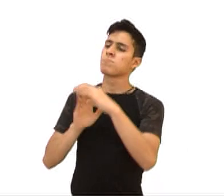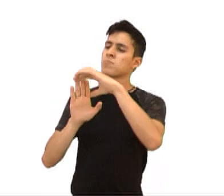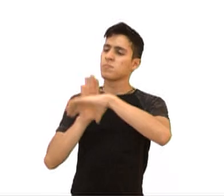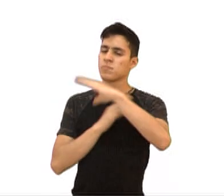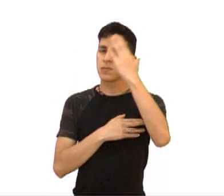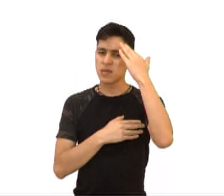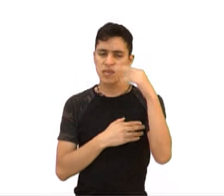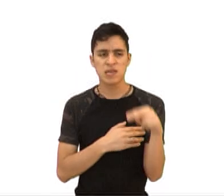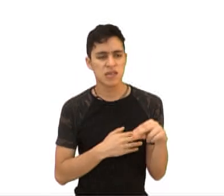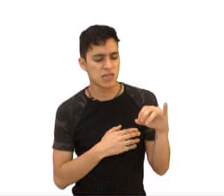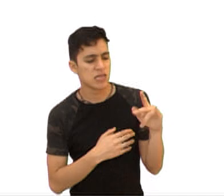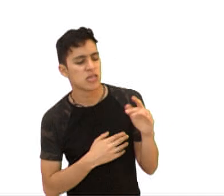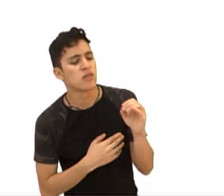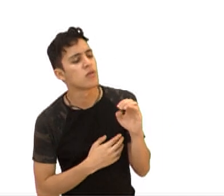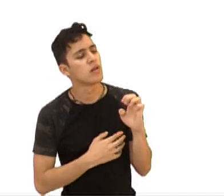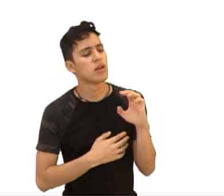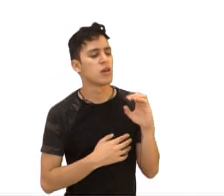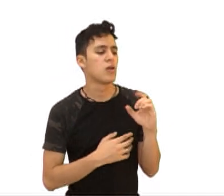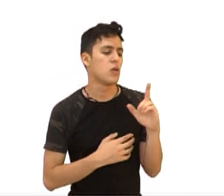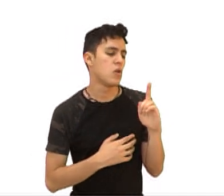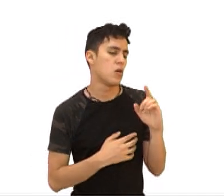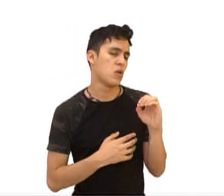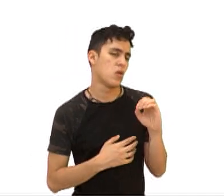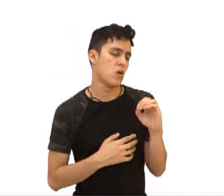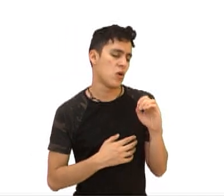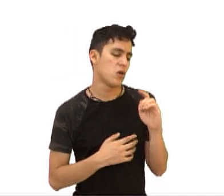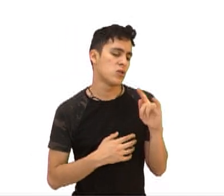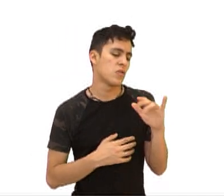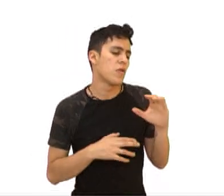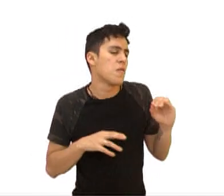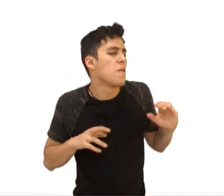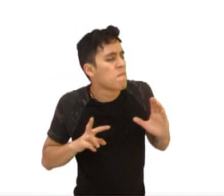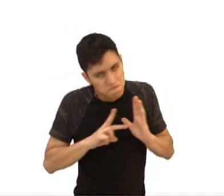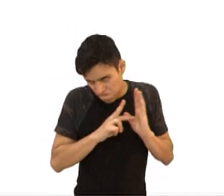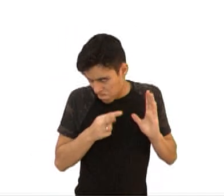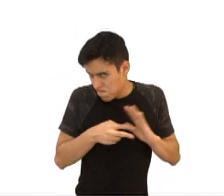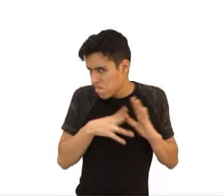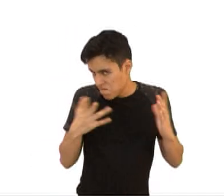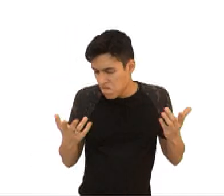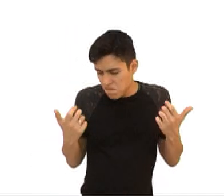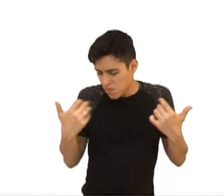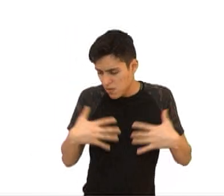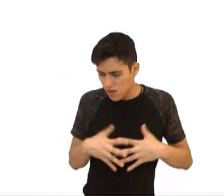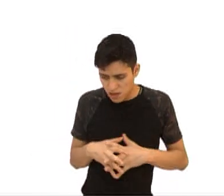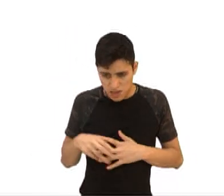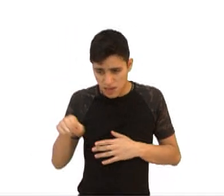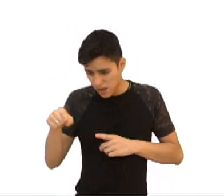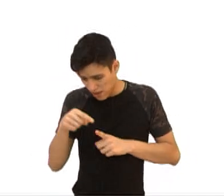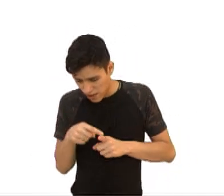nicho ecológico. Então veja aqui o nicho ecológico do nosso tamanduá-bandeira. Ele